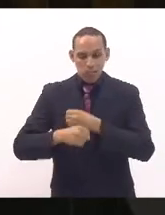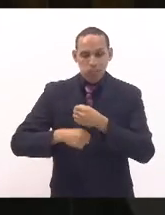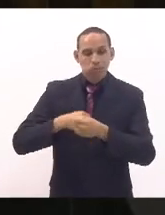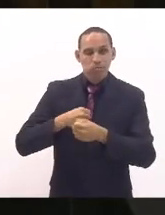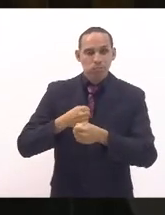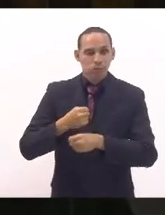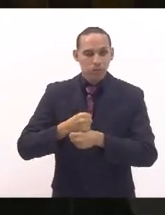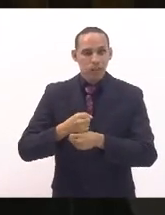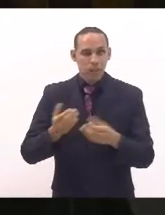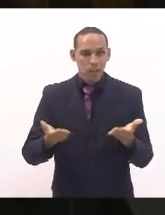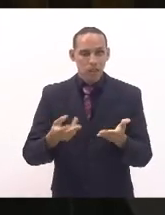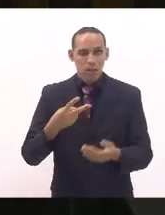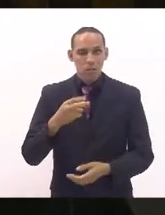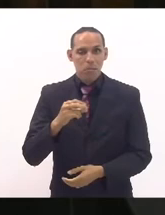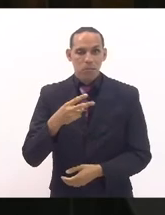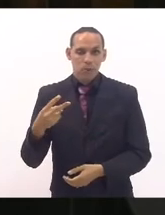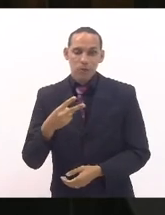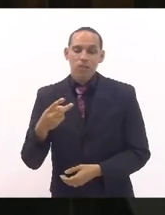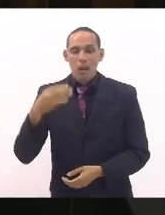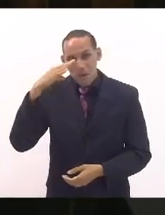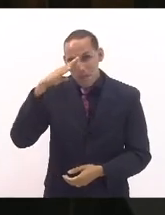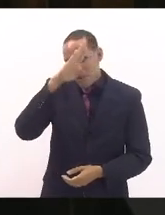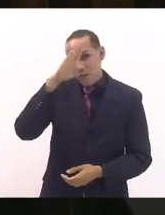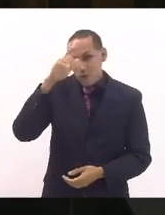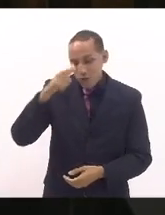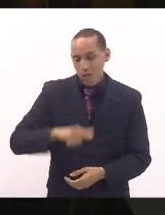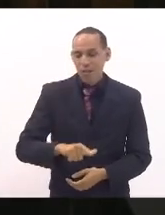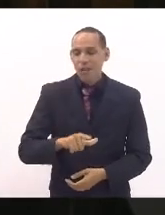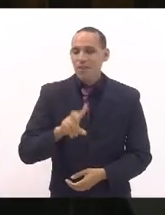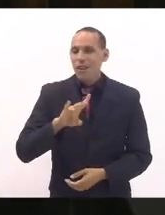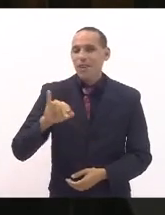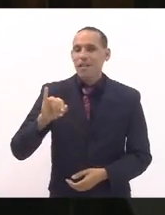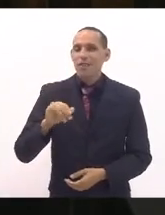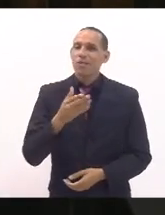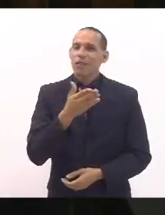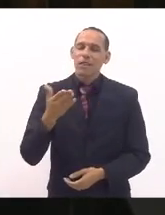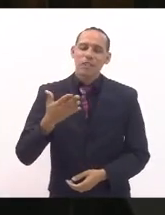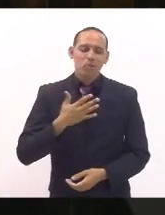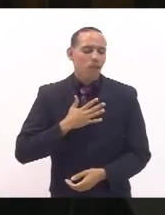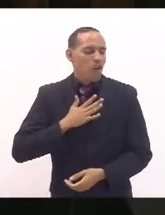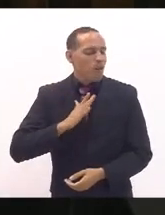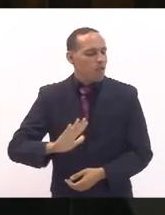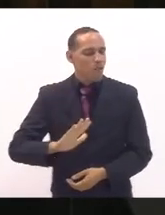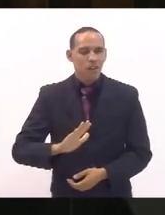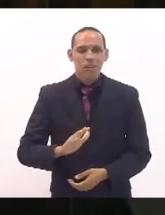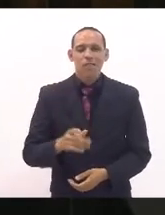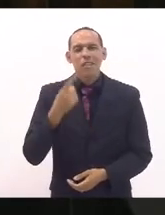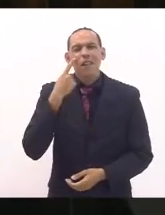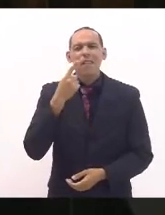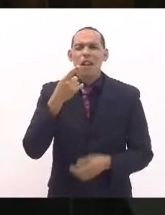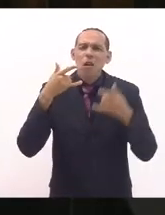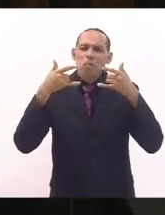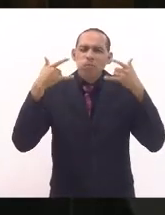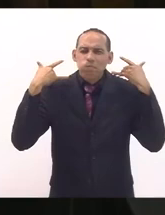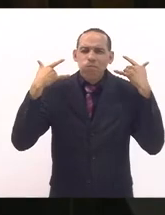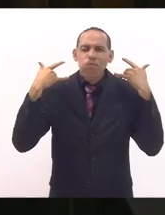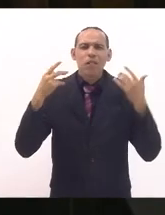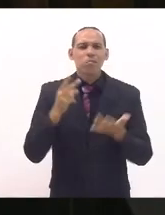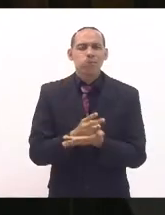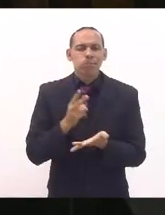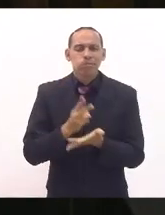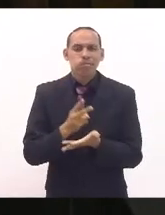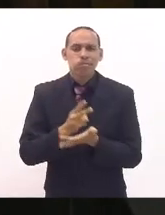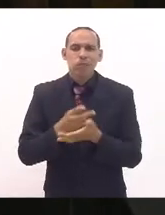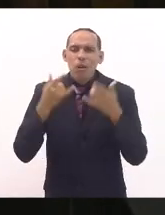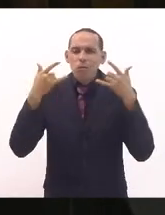2022 vai ser Bolsonaro outra vez para o dissabor. Tem até gente de máscara ali, essa altura do campeonato, tem